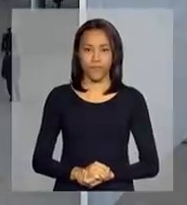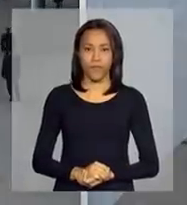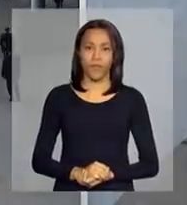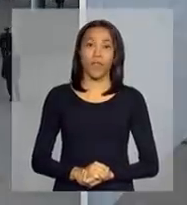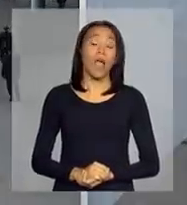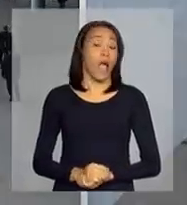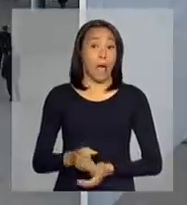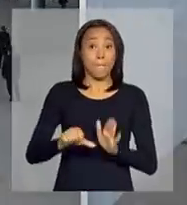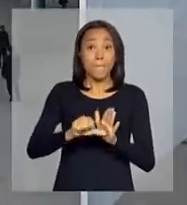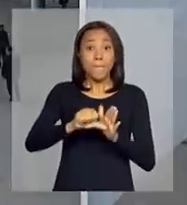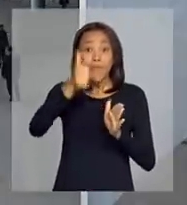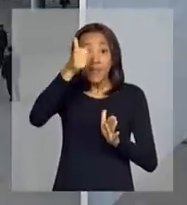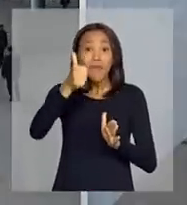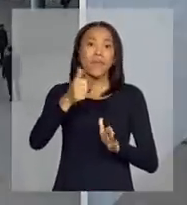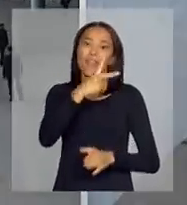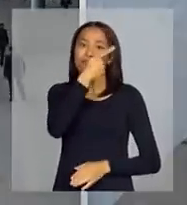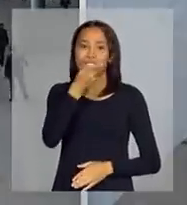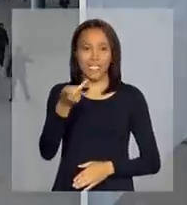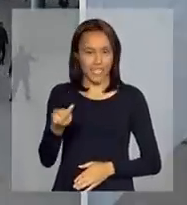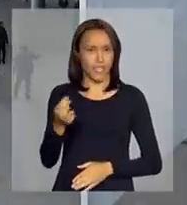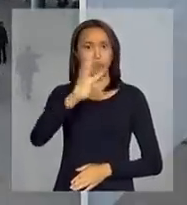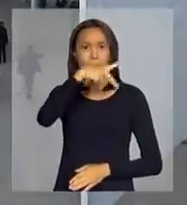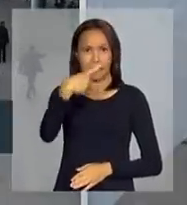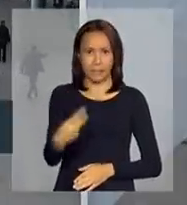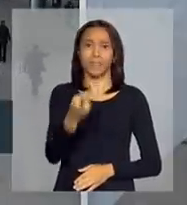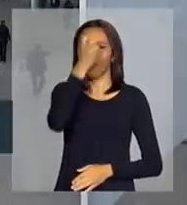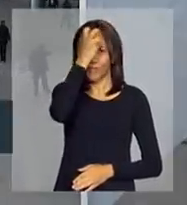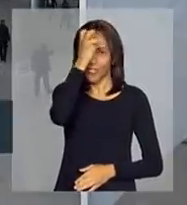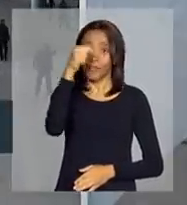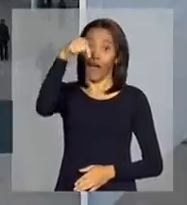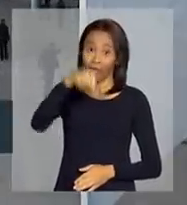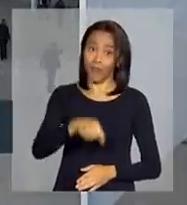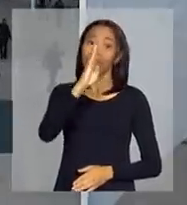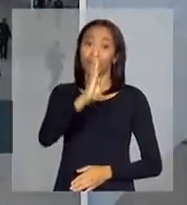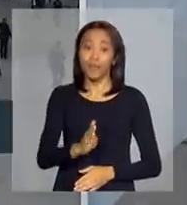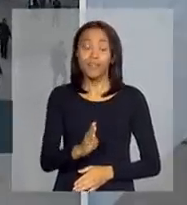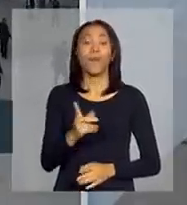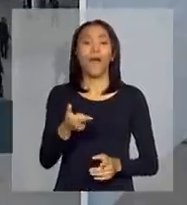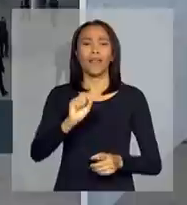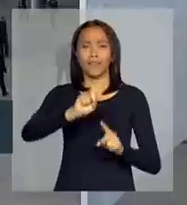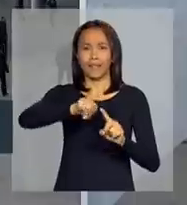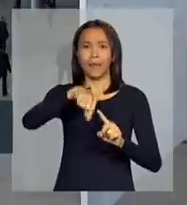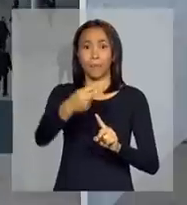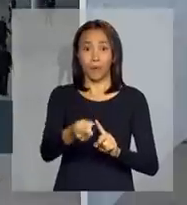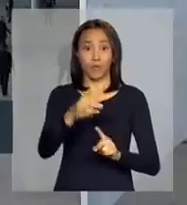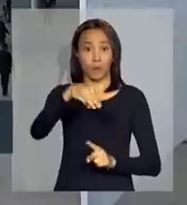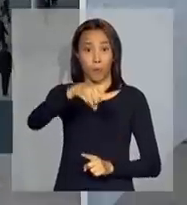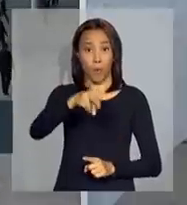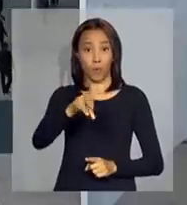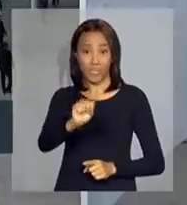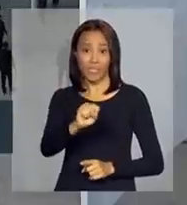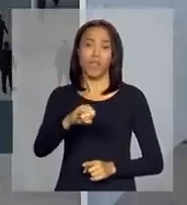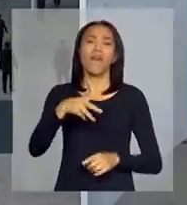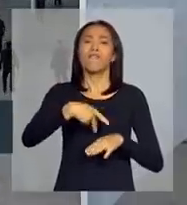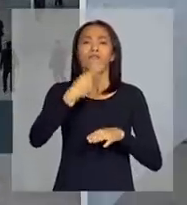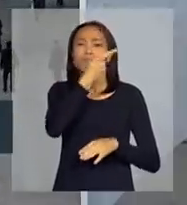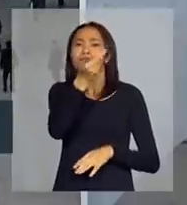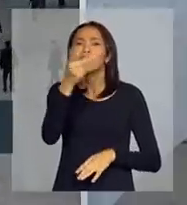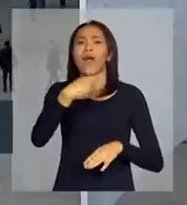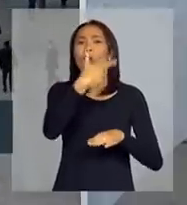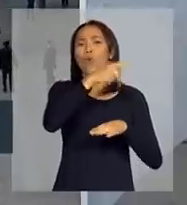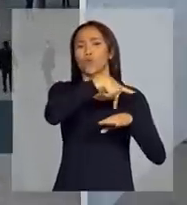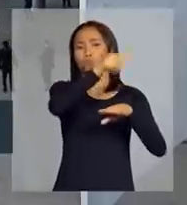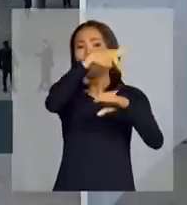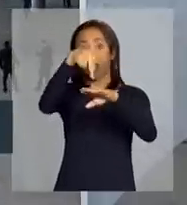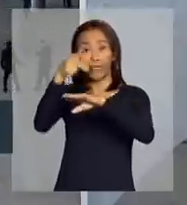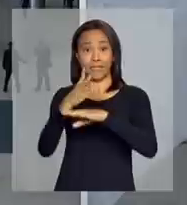Malu, a primeira visita de um presidente do Egito ao Brasil ocorre após Mohamed Mursi visitar outros países